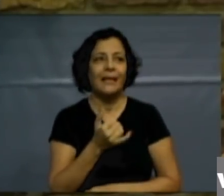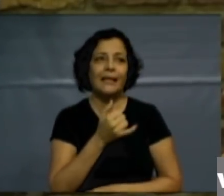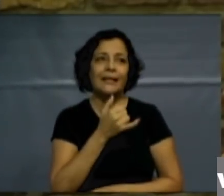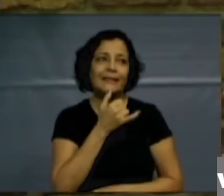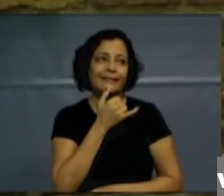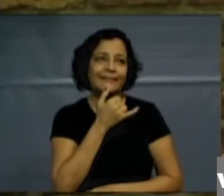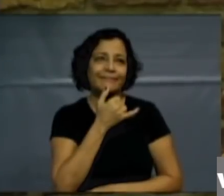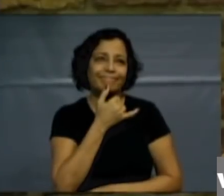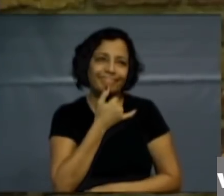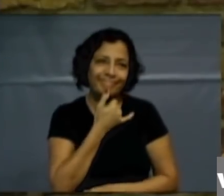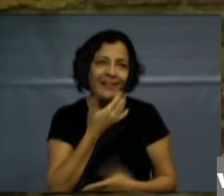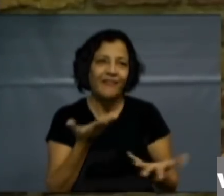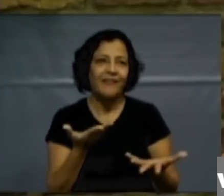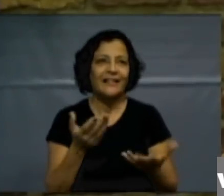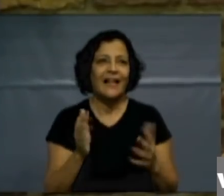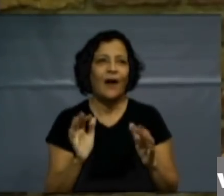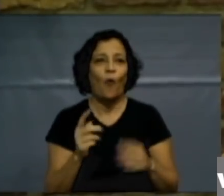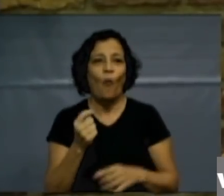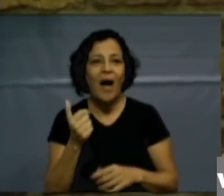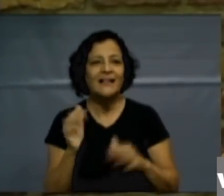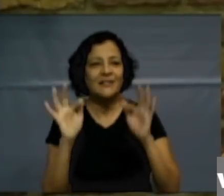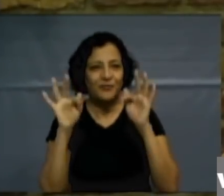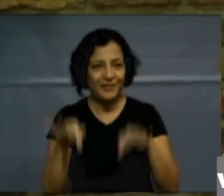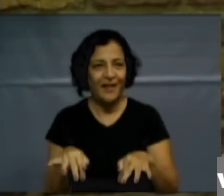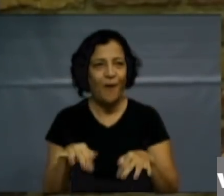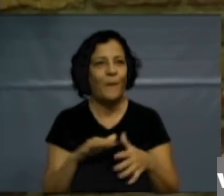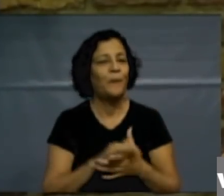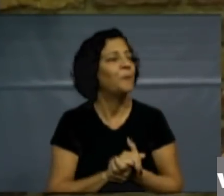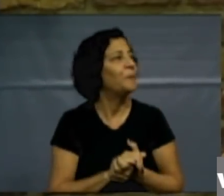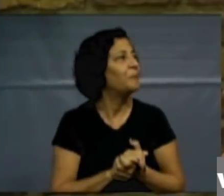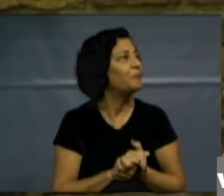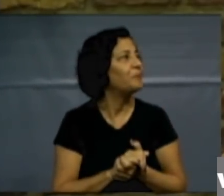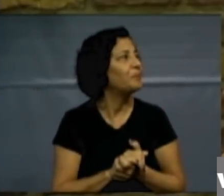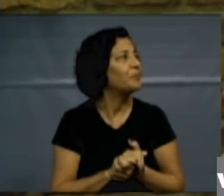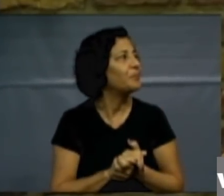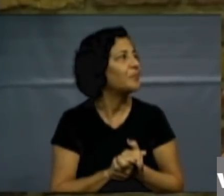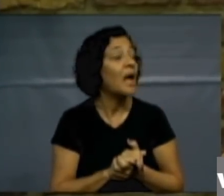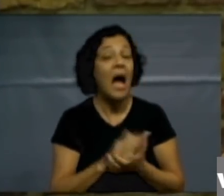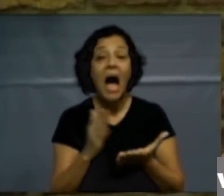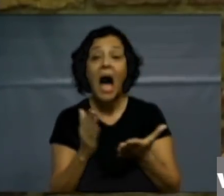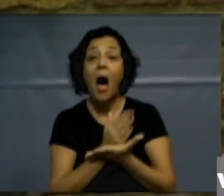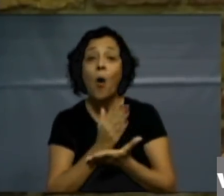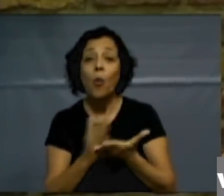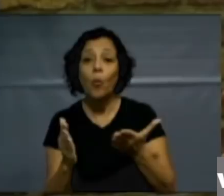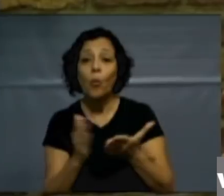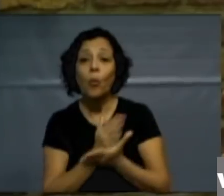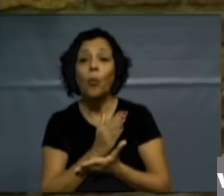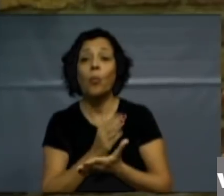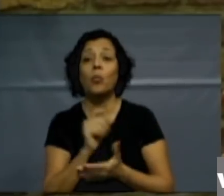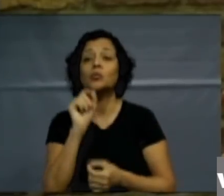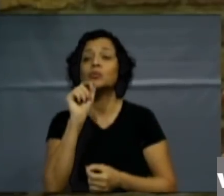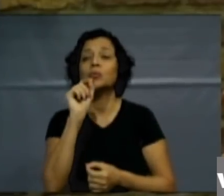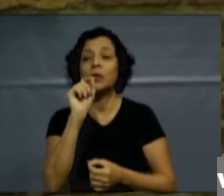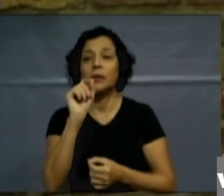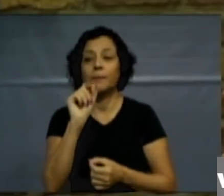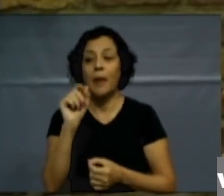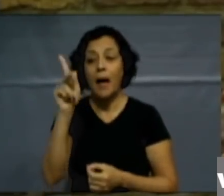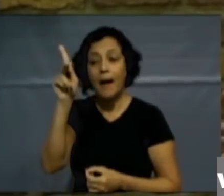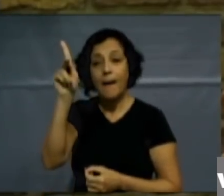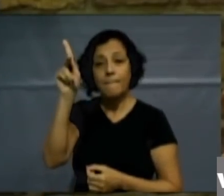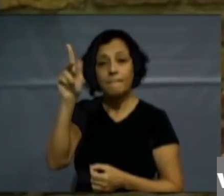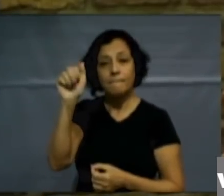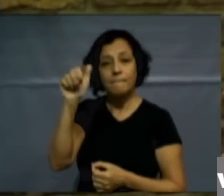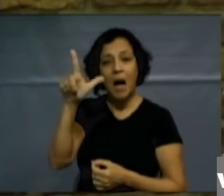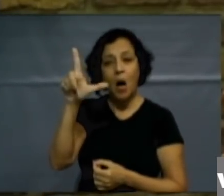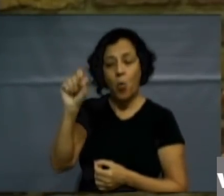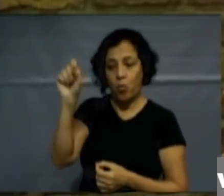no final, mas a gente vai tentar dar uma passeada rápida aqui sobre algumas questões que Paulo falou que se aproximam muito do espiritismo